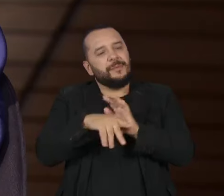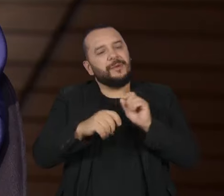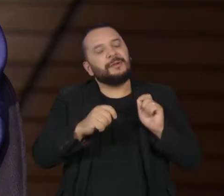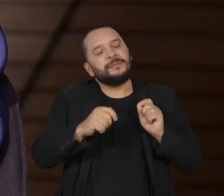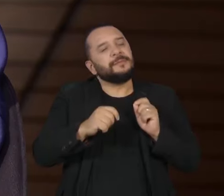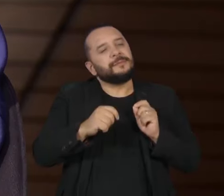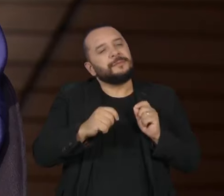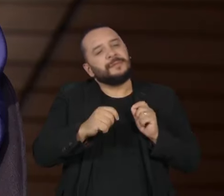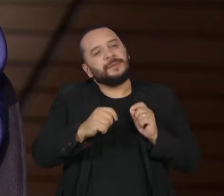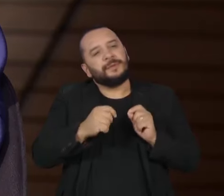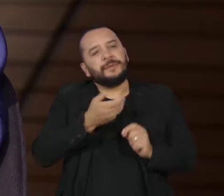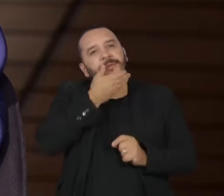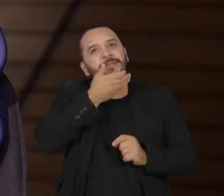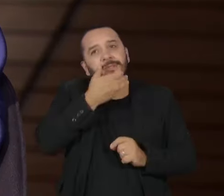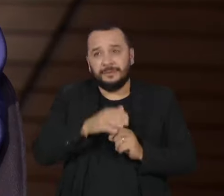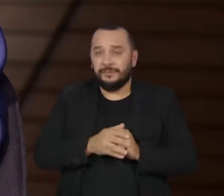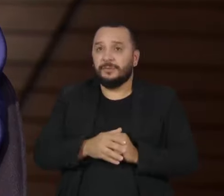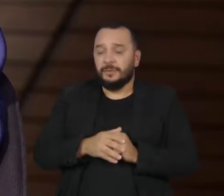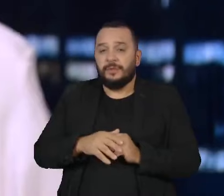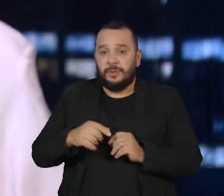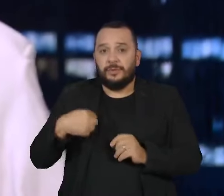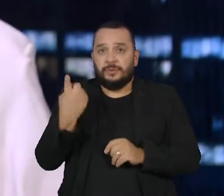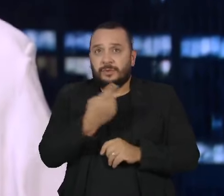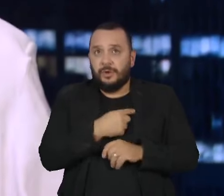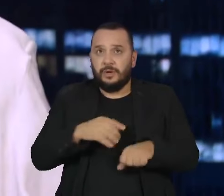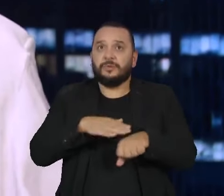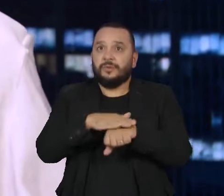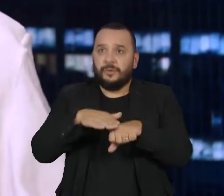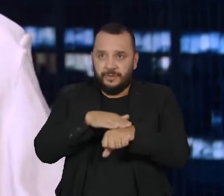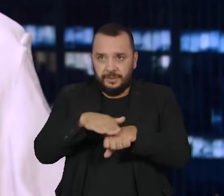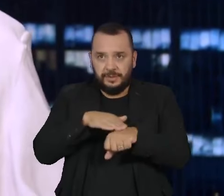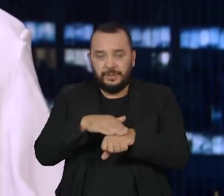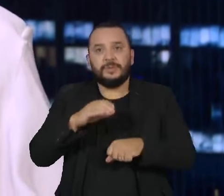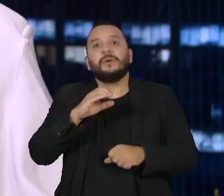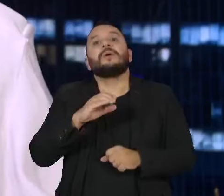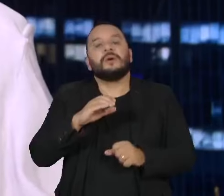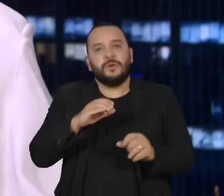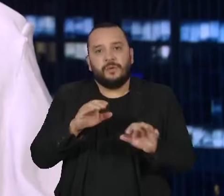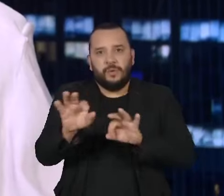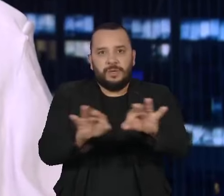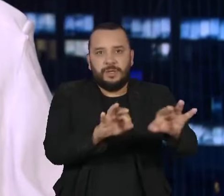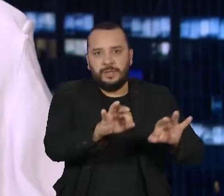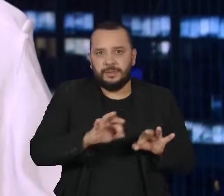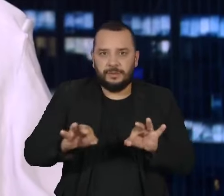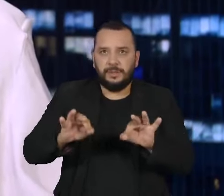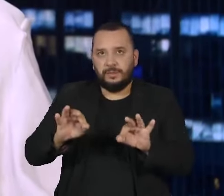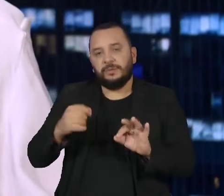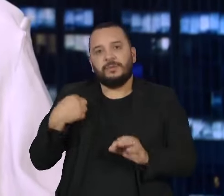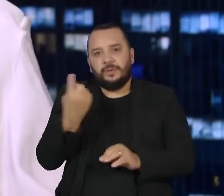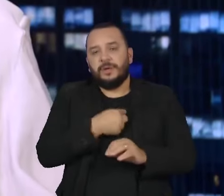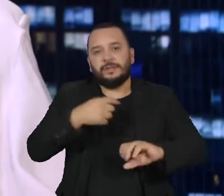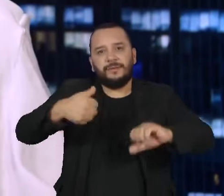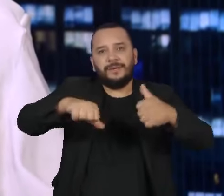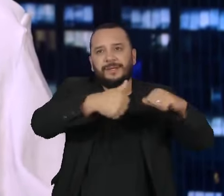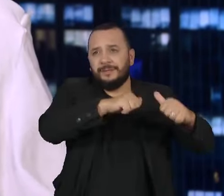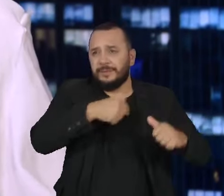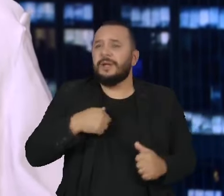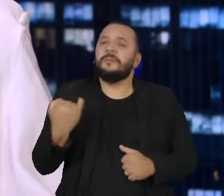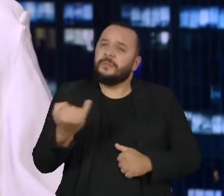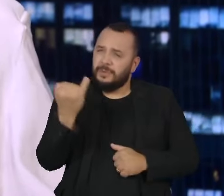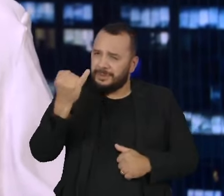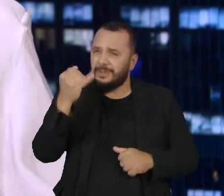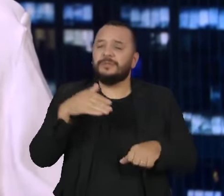uma discussão na coordenação da campanha. Nós avaliamos que era muito importante que a gente pudesse dialogar com